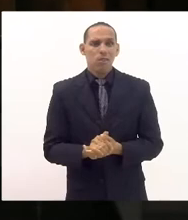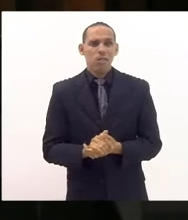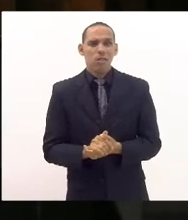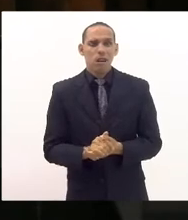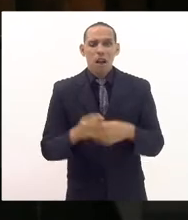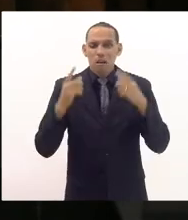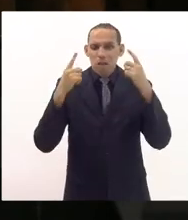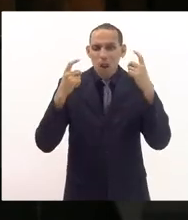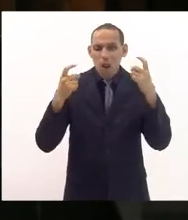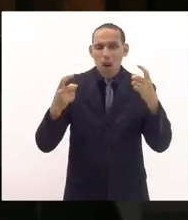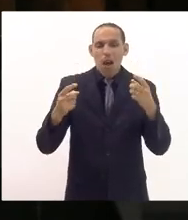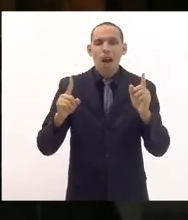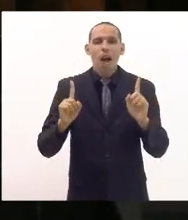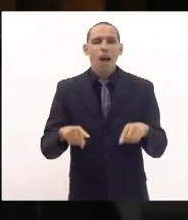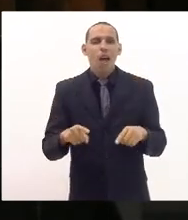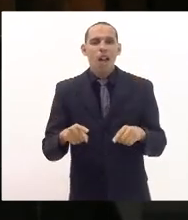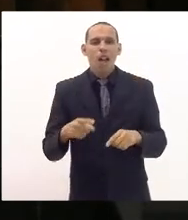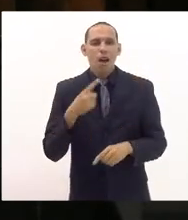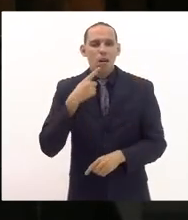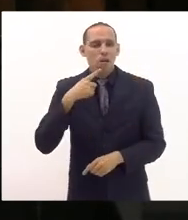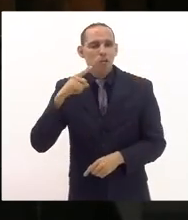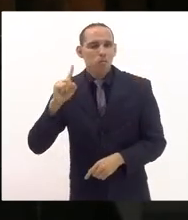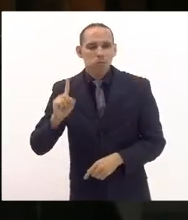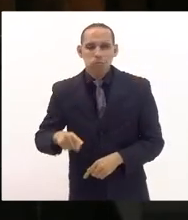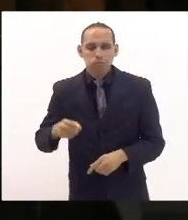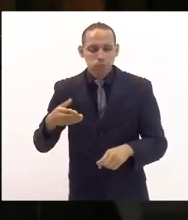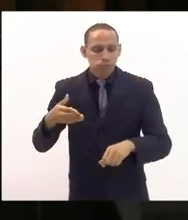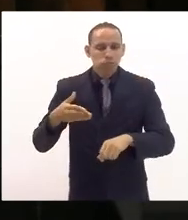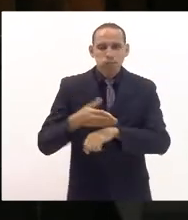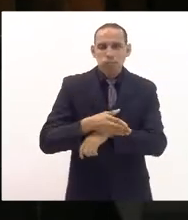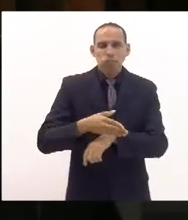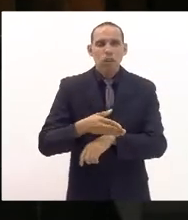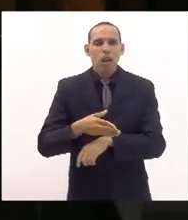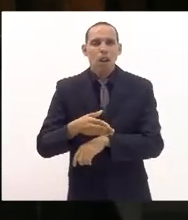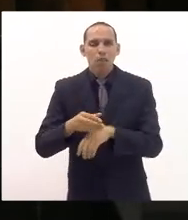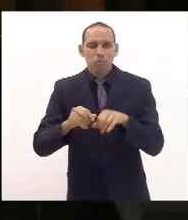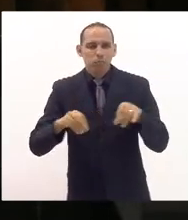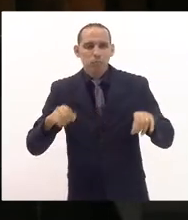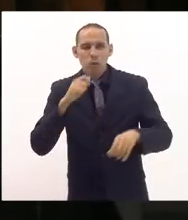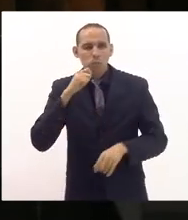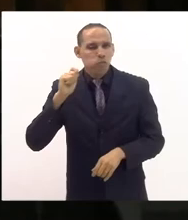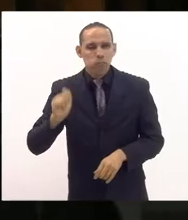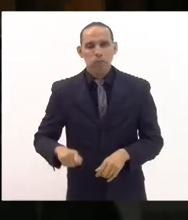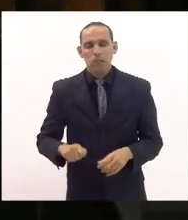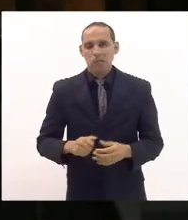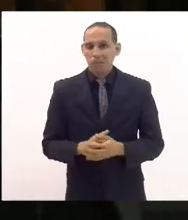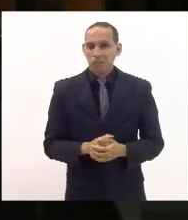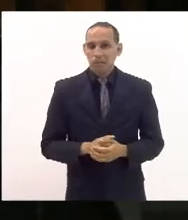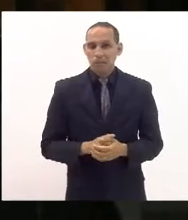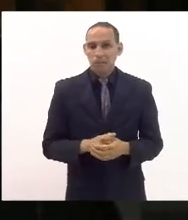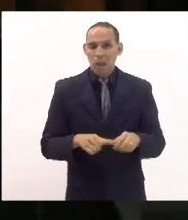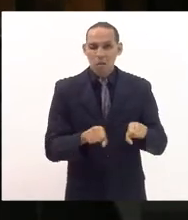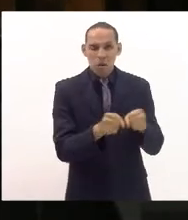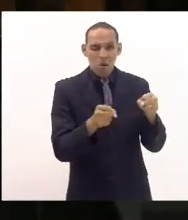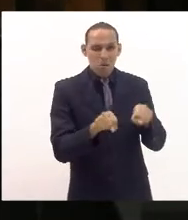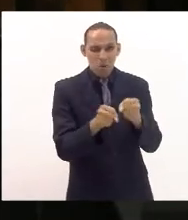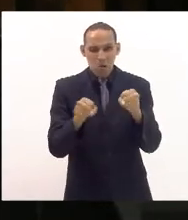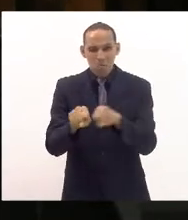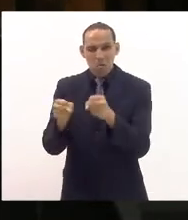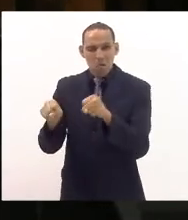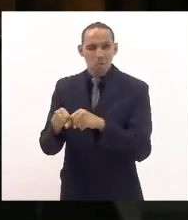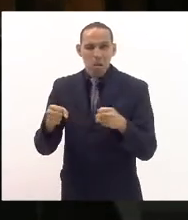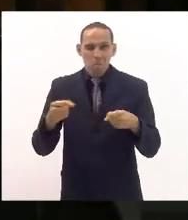que a invasão da Rússia ao território ucraniano destruindo das